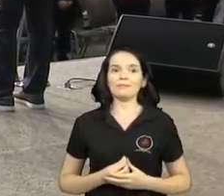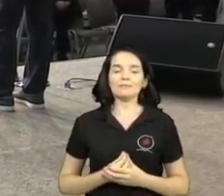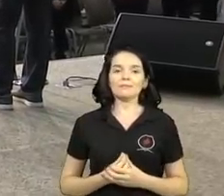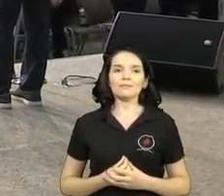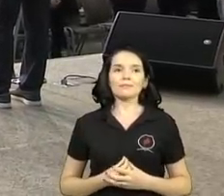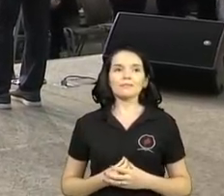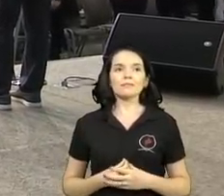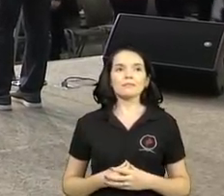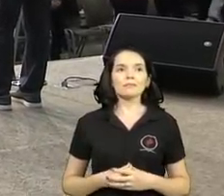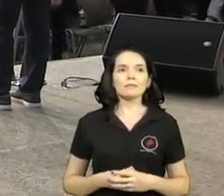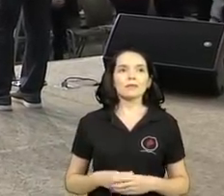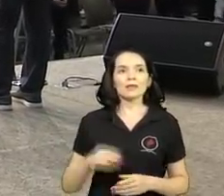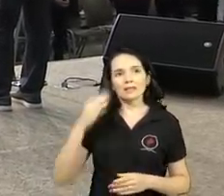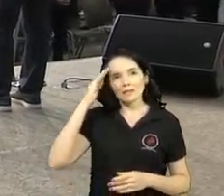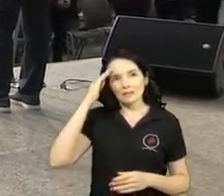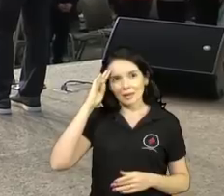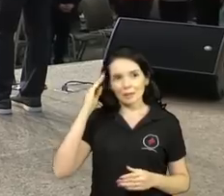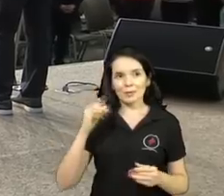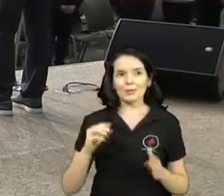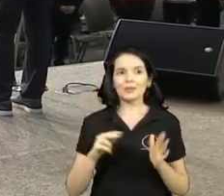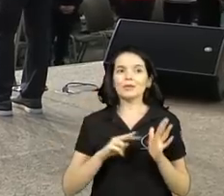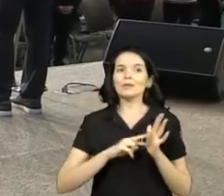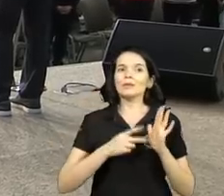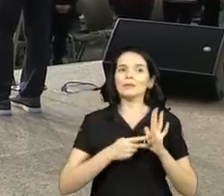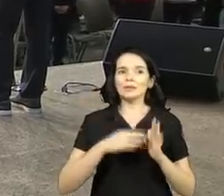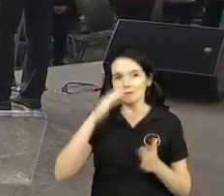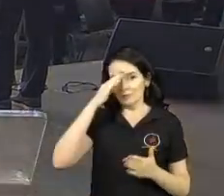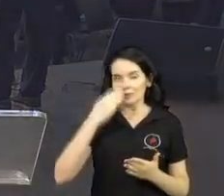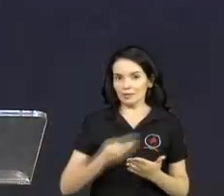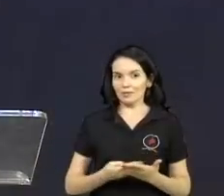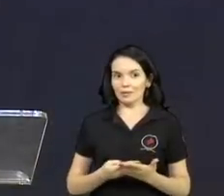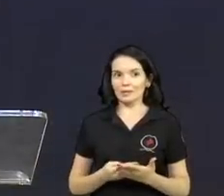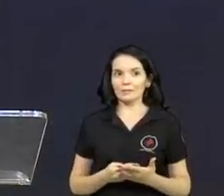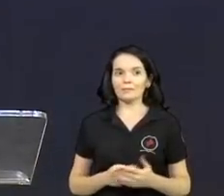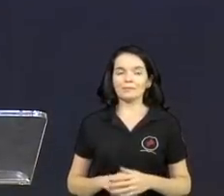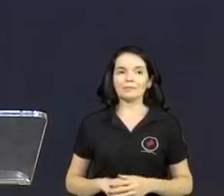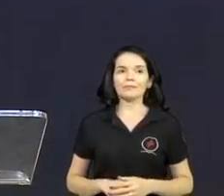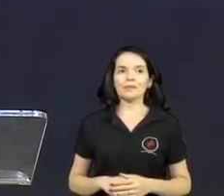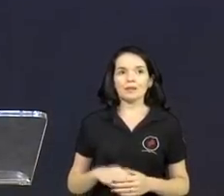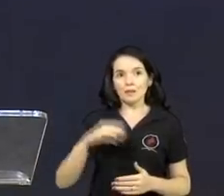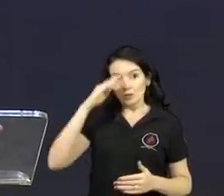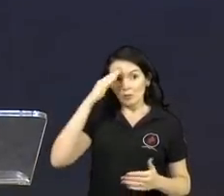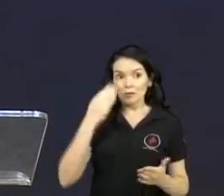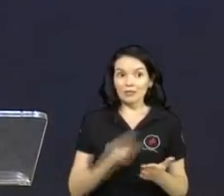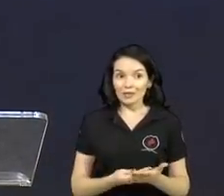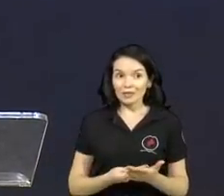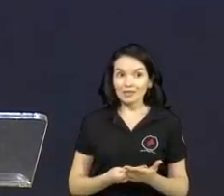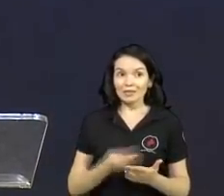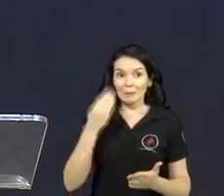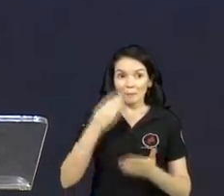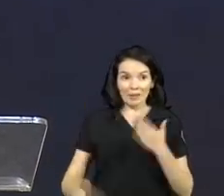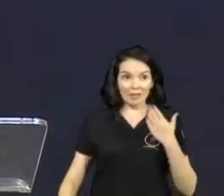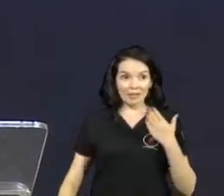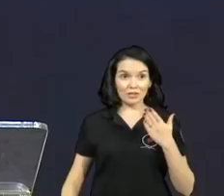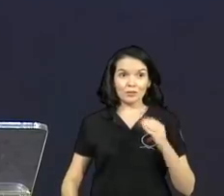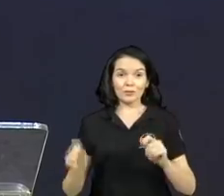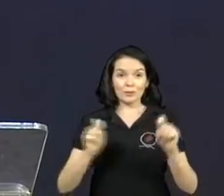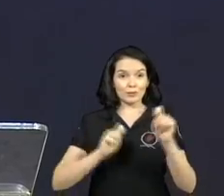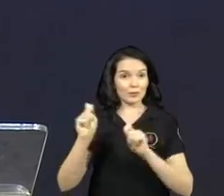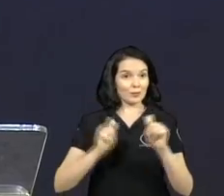Você sabe o que é confiança? Escute isso e eu vou encerrar. Confiança é perca do controle e do domínio.